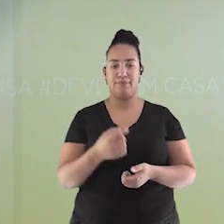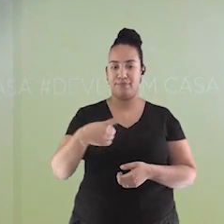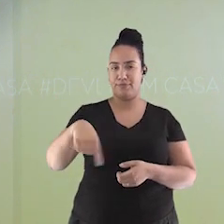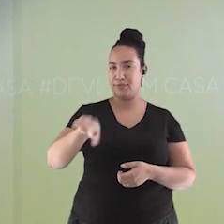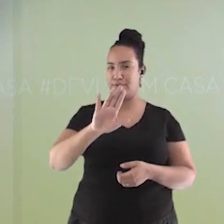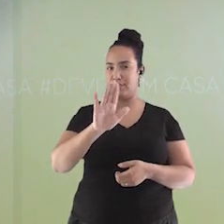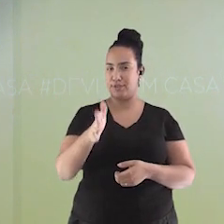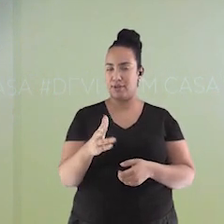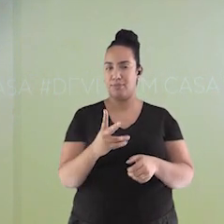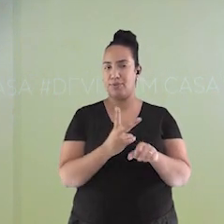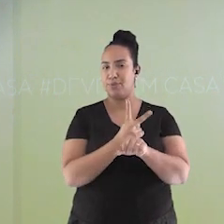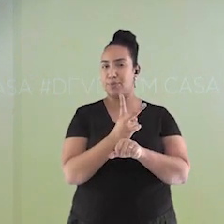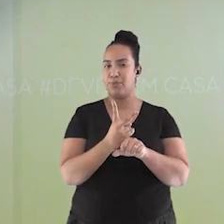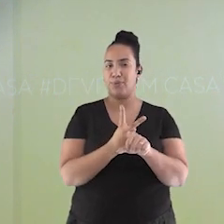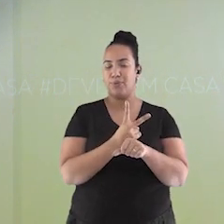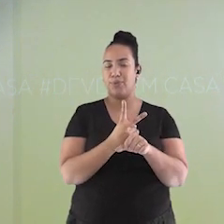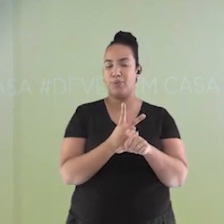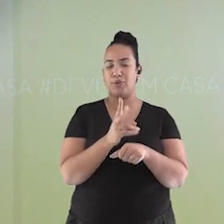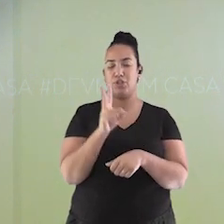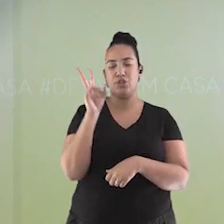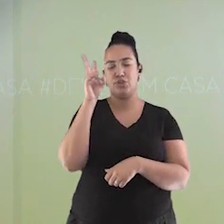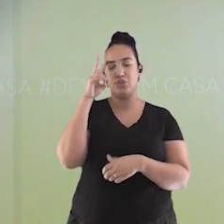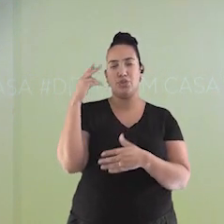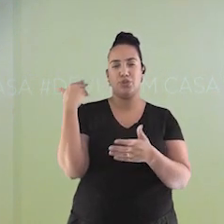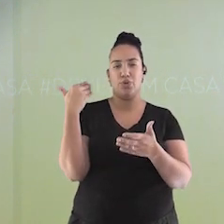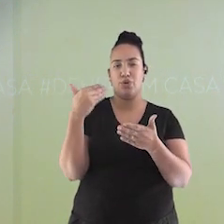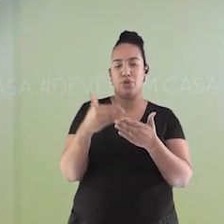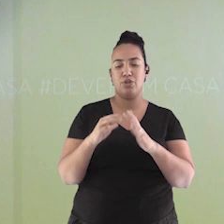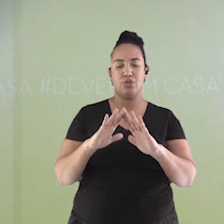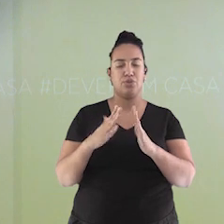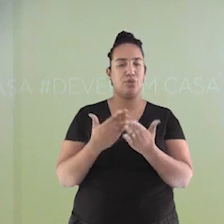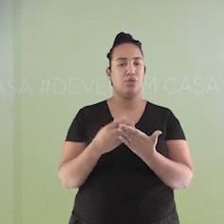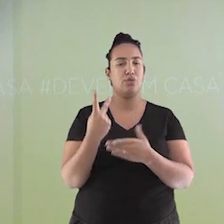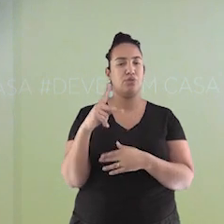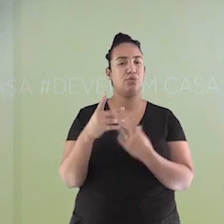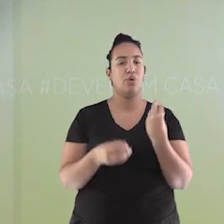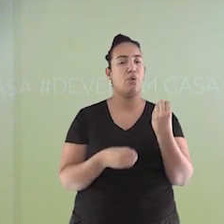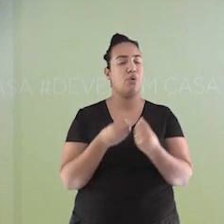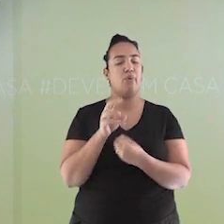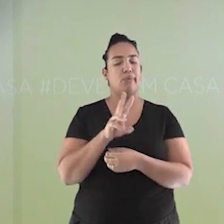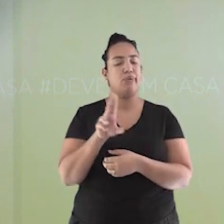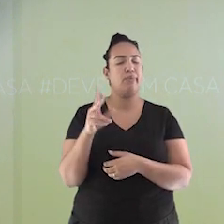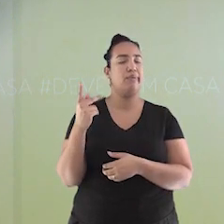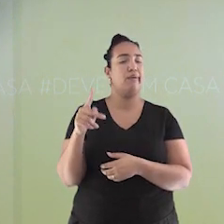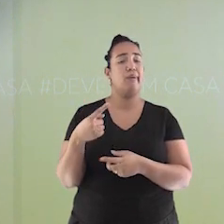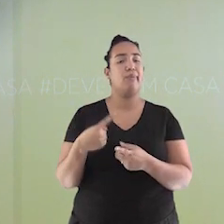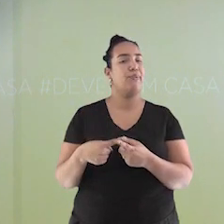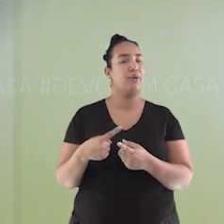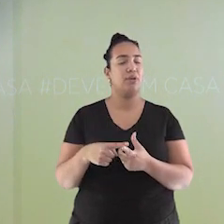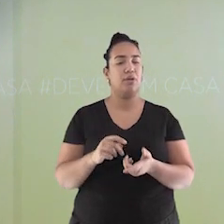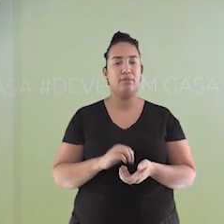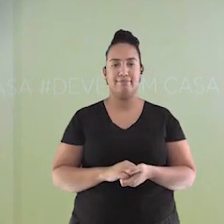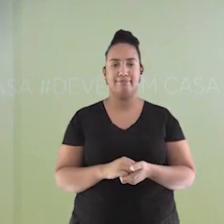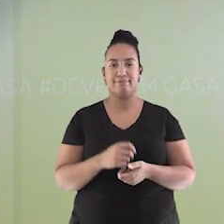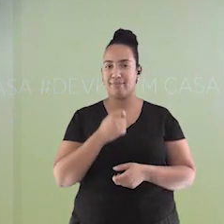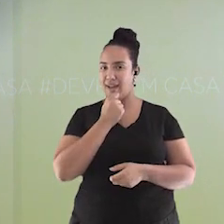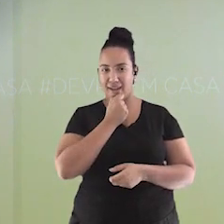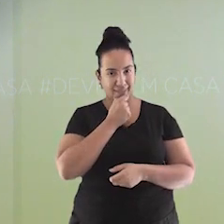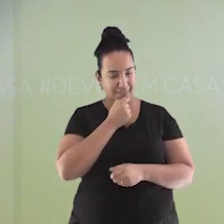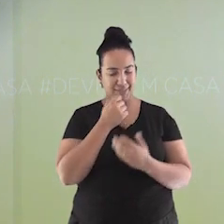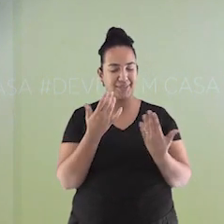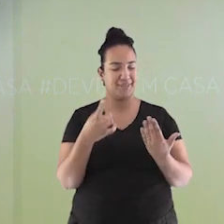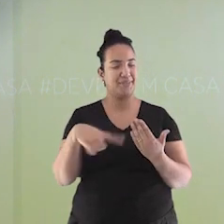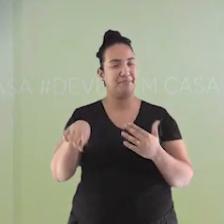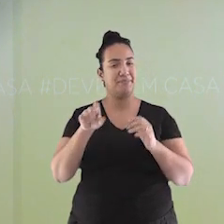saber a história da sua escola? Por que será que ela tem esse nome? Se ainda não, faça uma